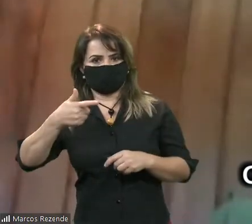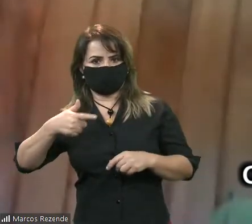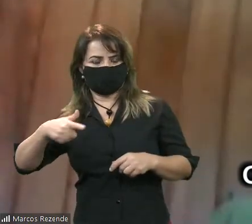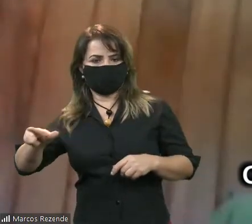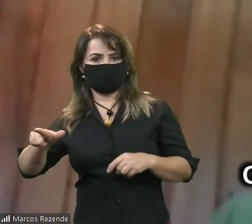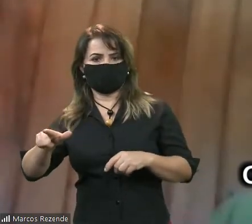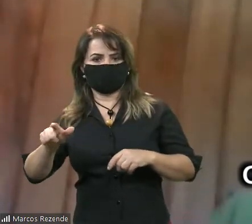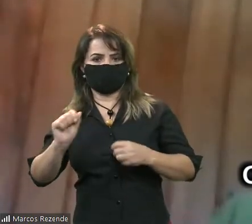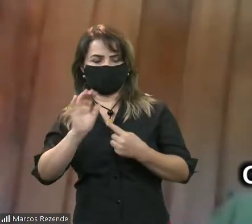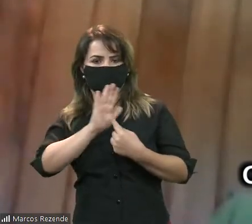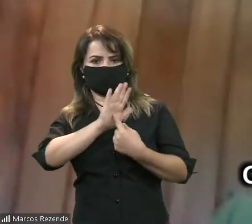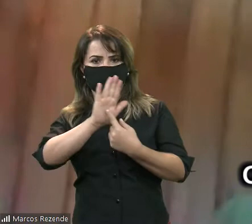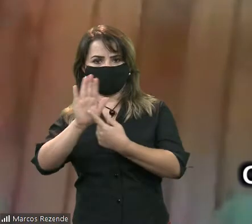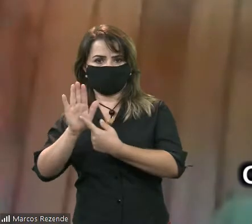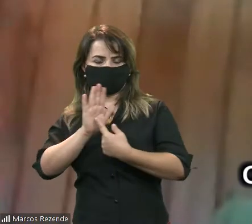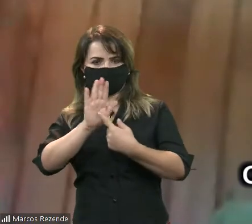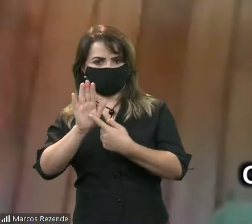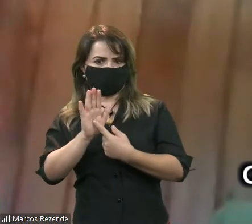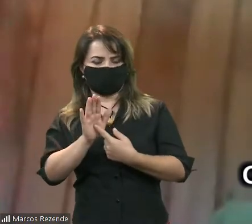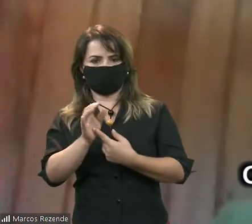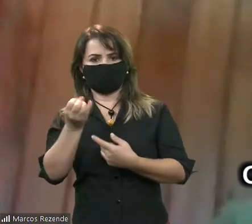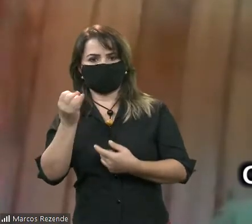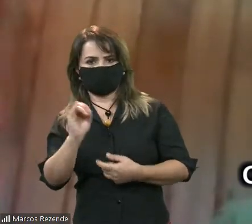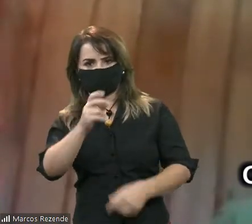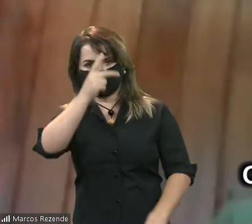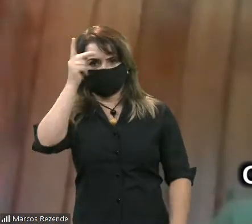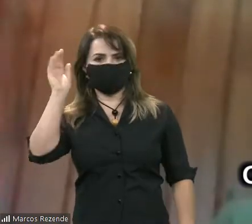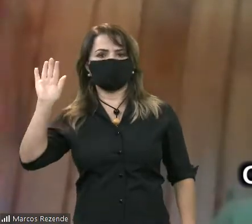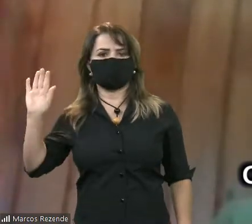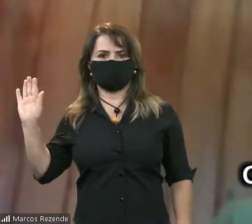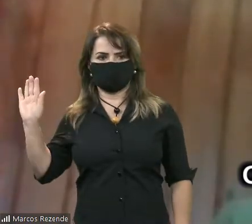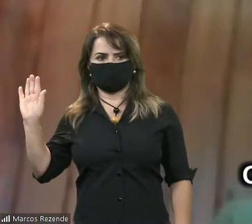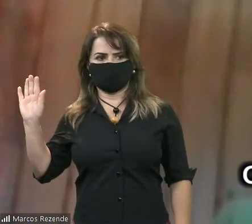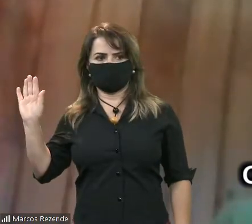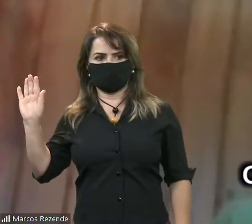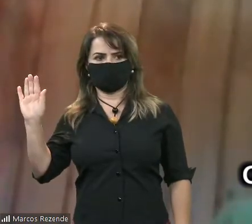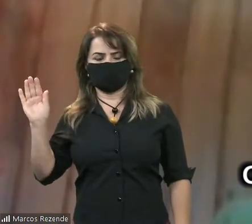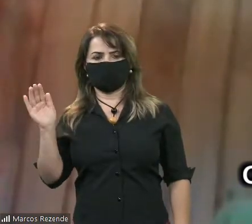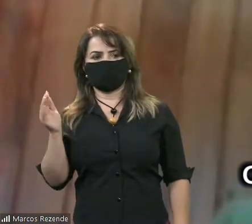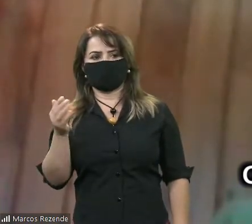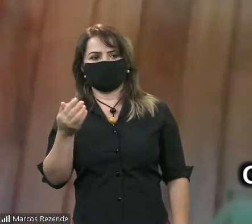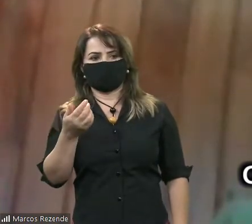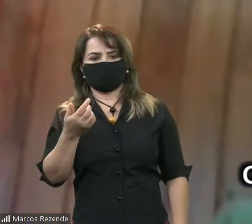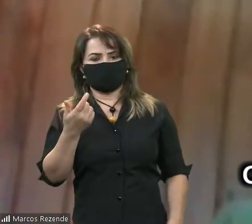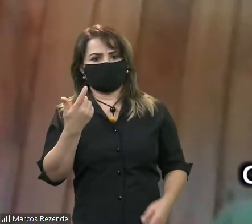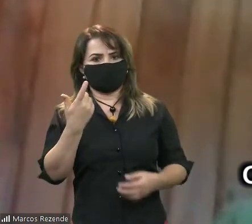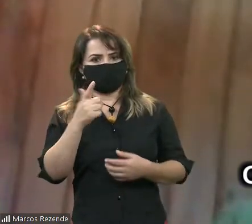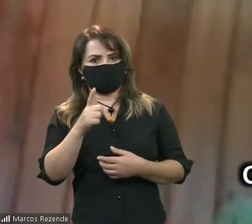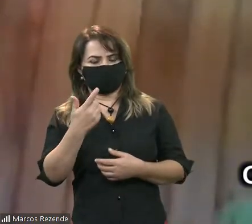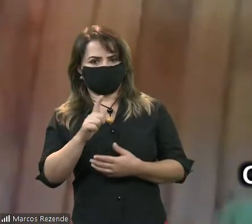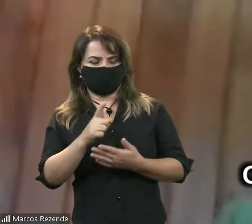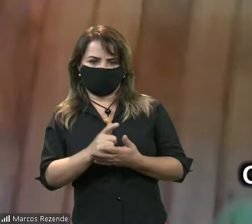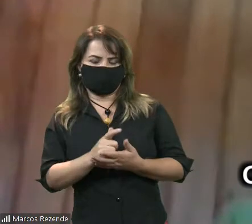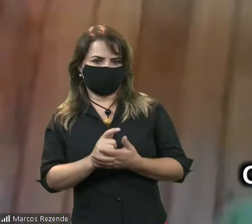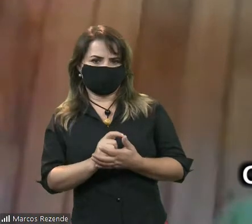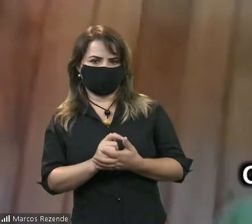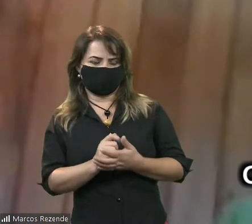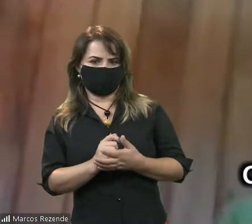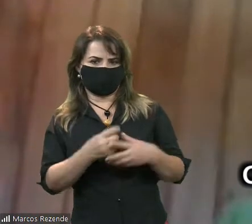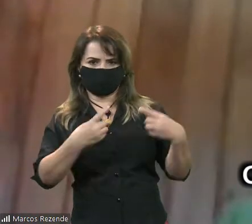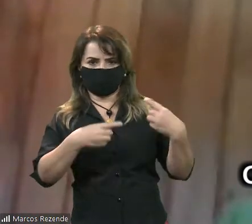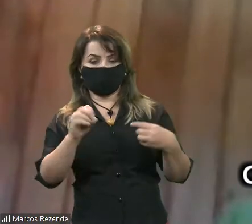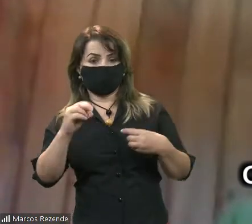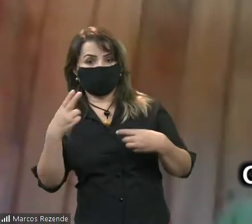esclarecemos que no caso de qualquer dos candidatos não obtiver a maioria absoluta ou se houver empate,